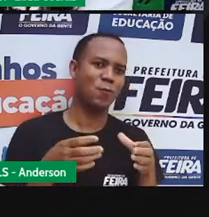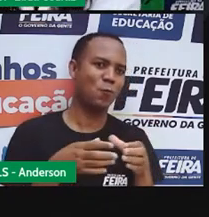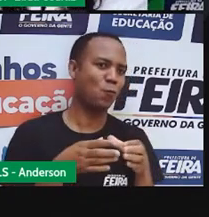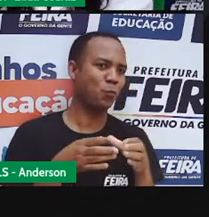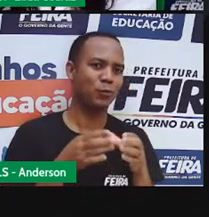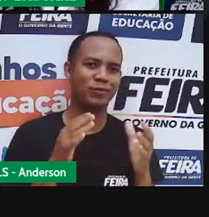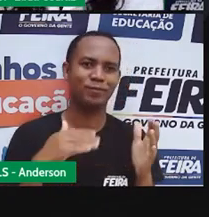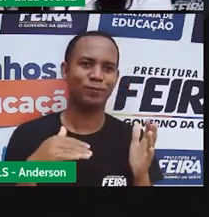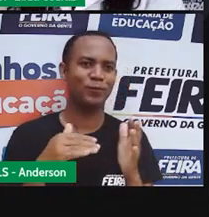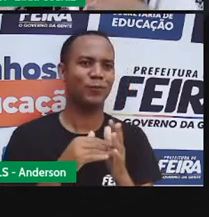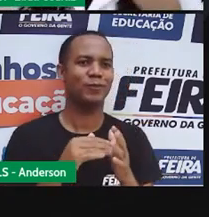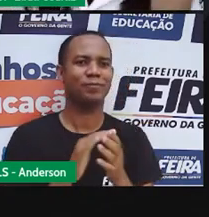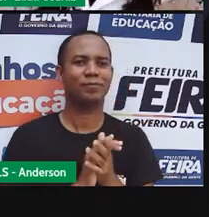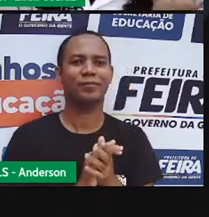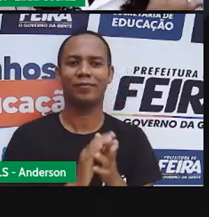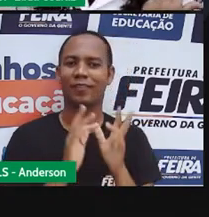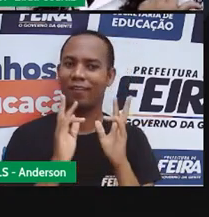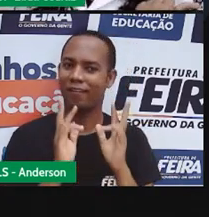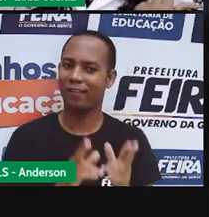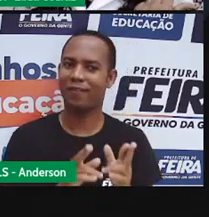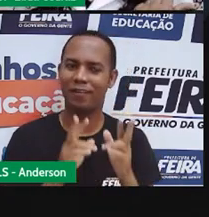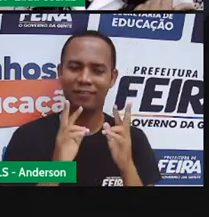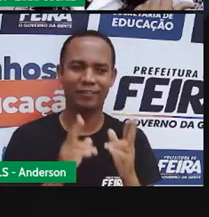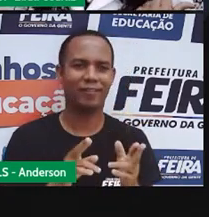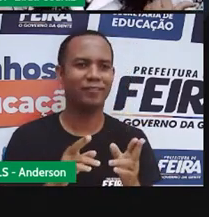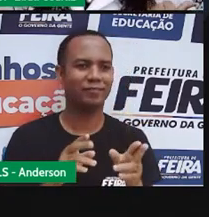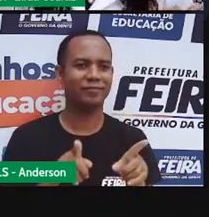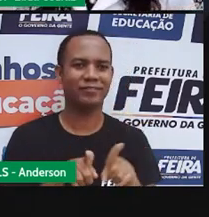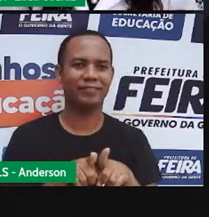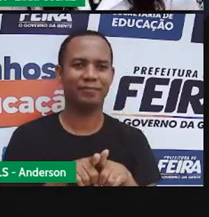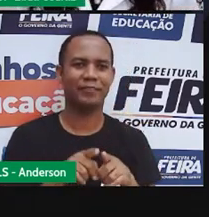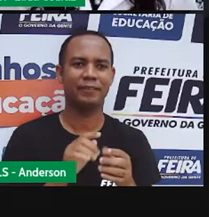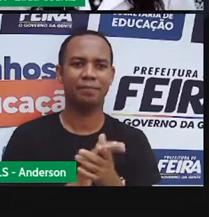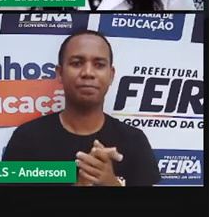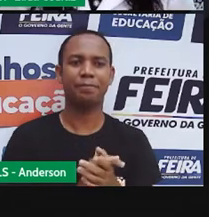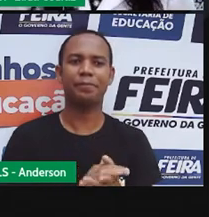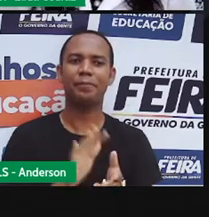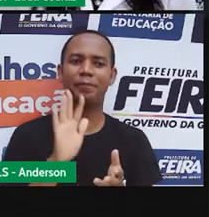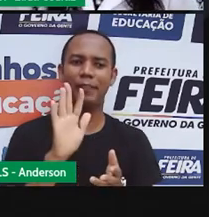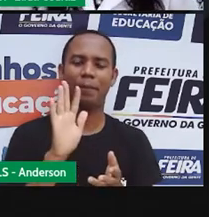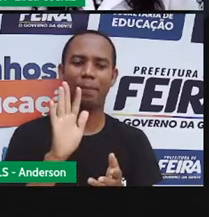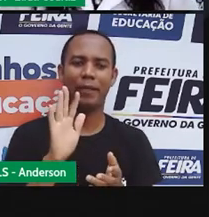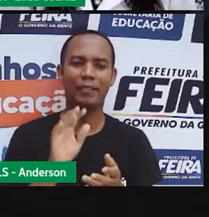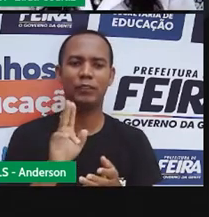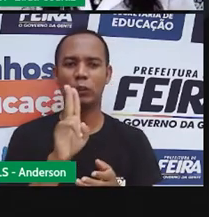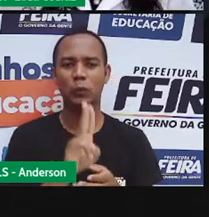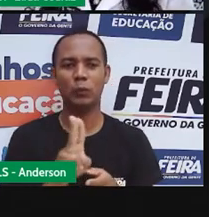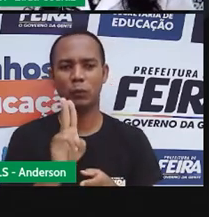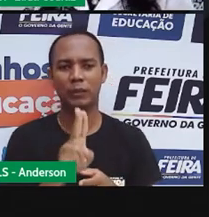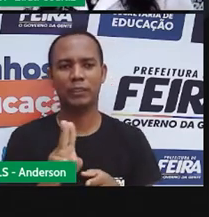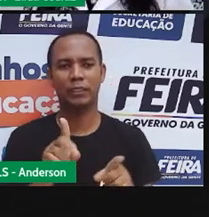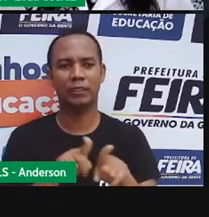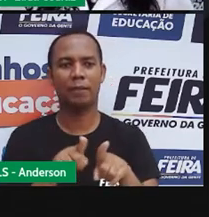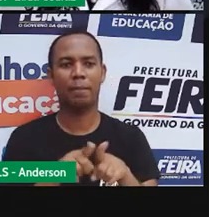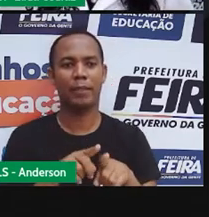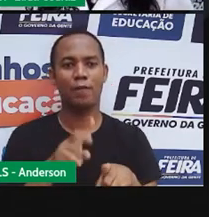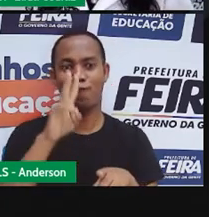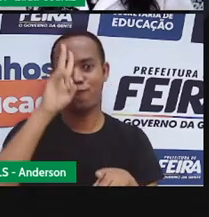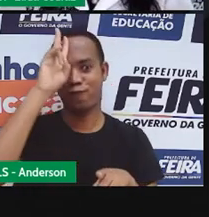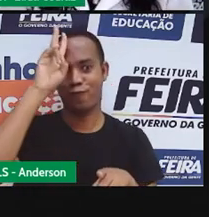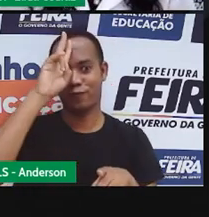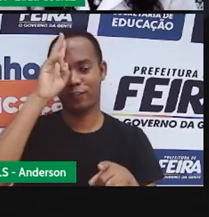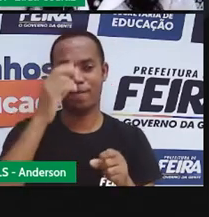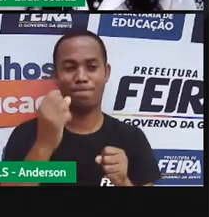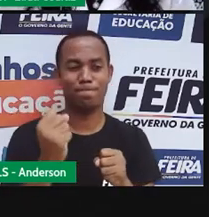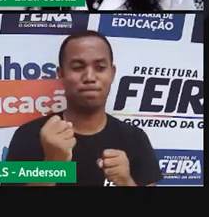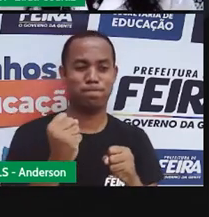da esquerda para a direita. A mesma coisa quem está na esquerda. Para isso, utiliza-se bastante força para puxar a